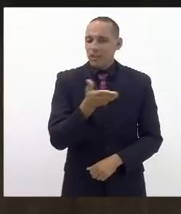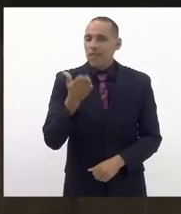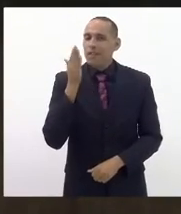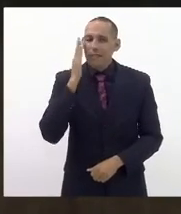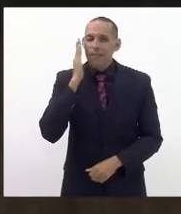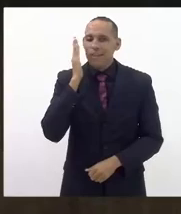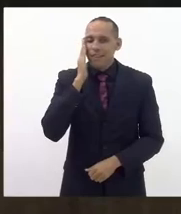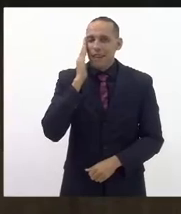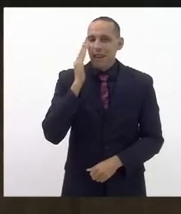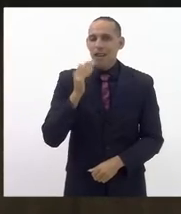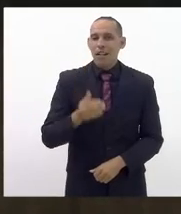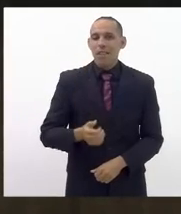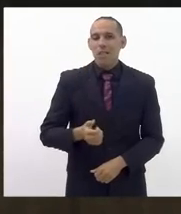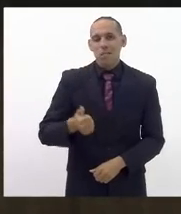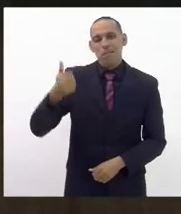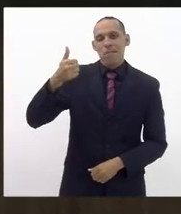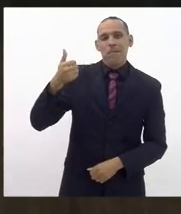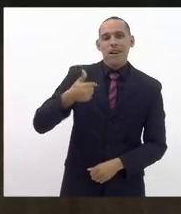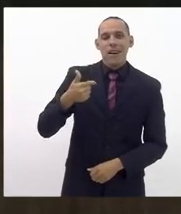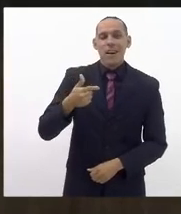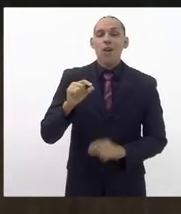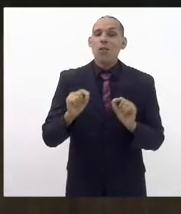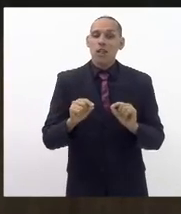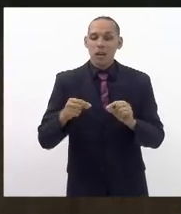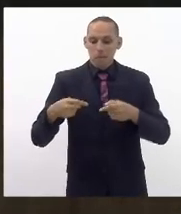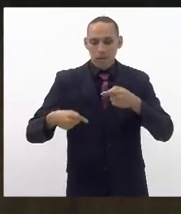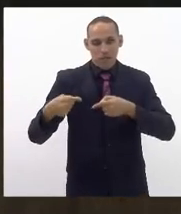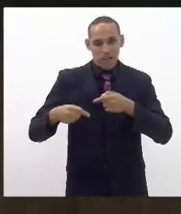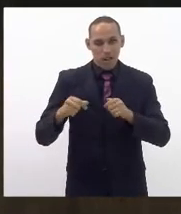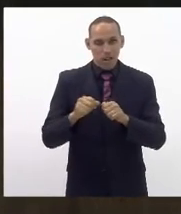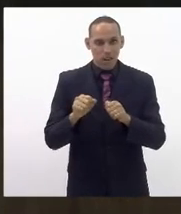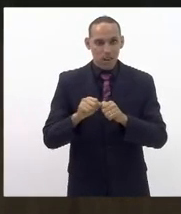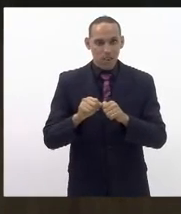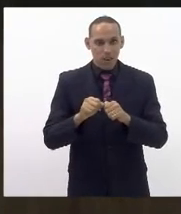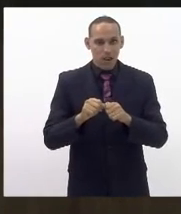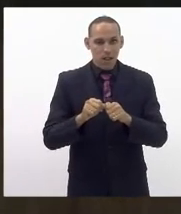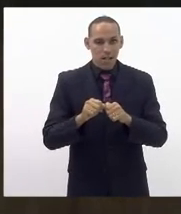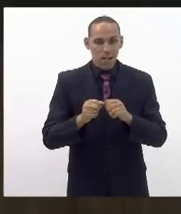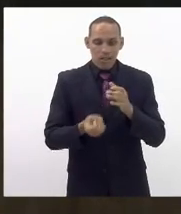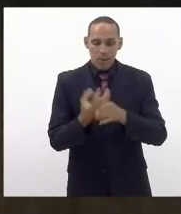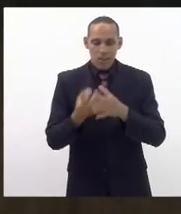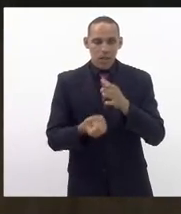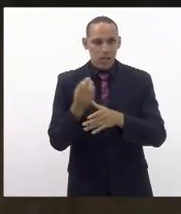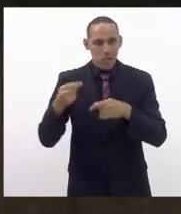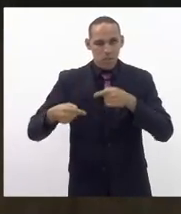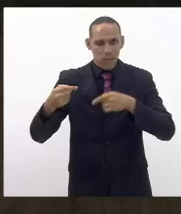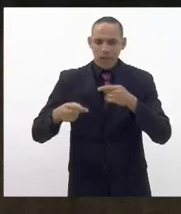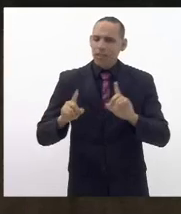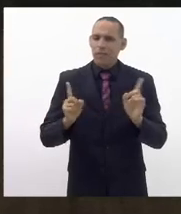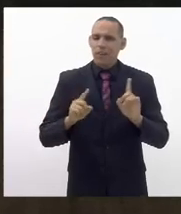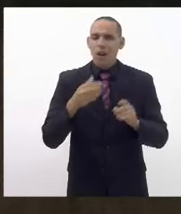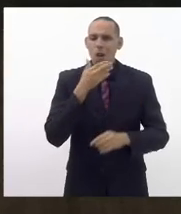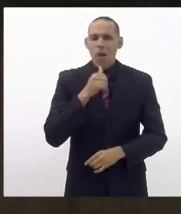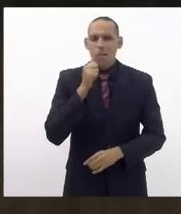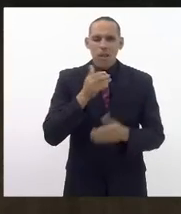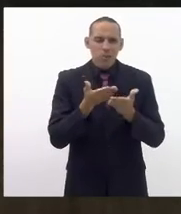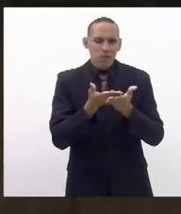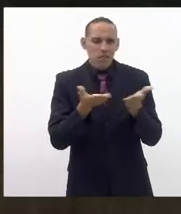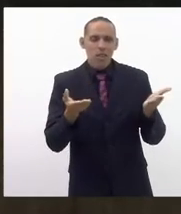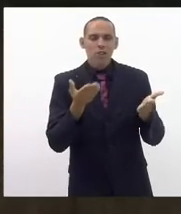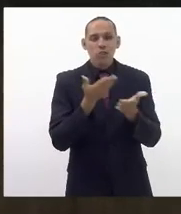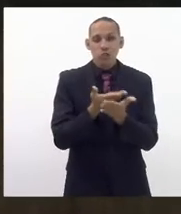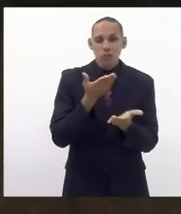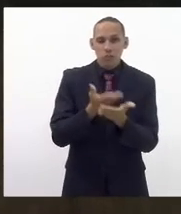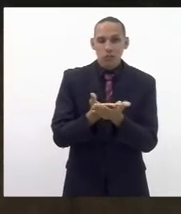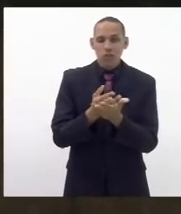que ninguém que a política não faz só quem é político, mas todos e todas, e vocês que estão estudando